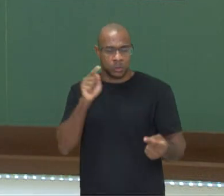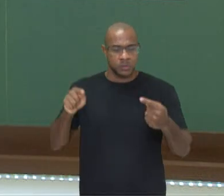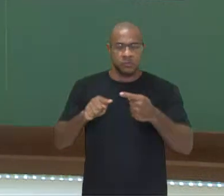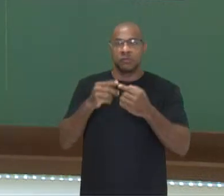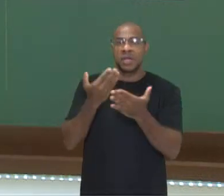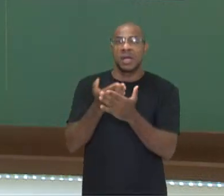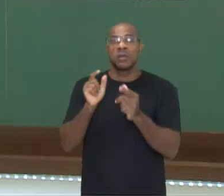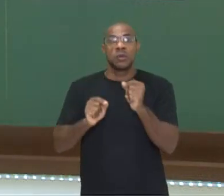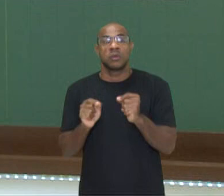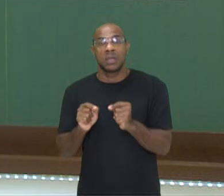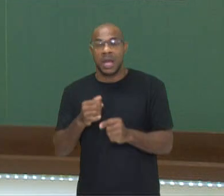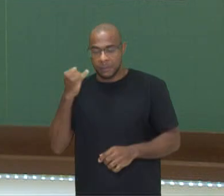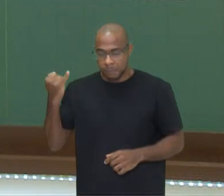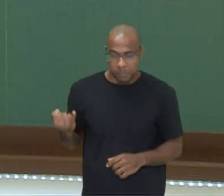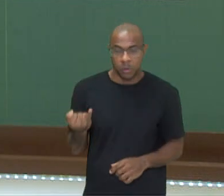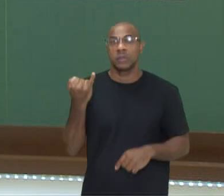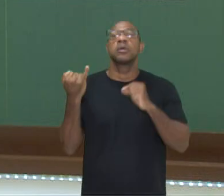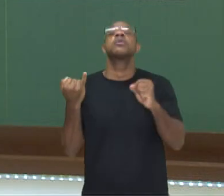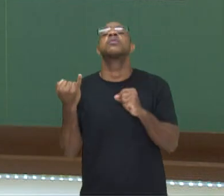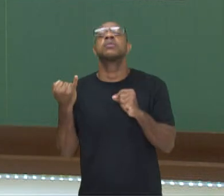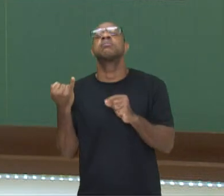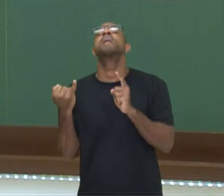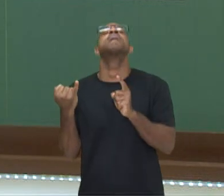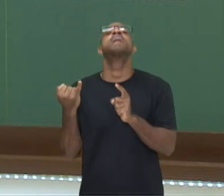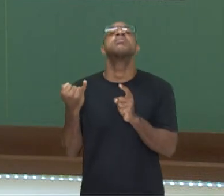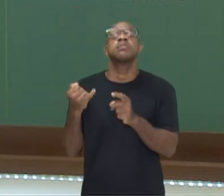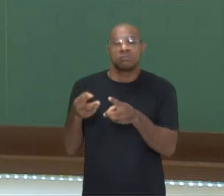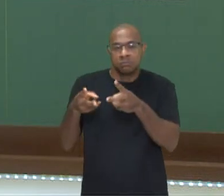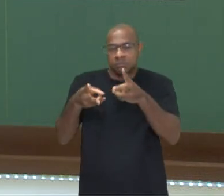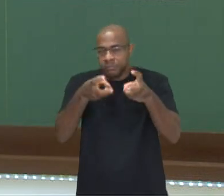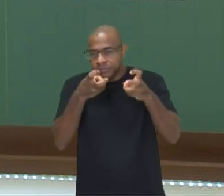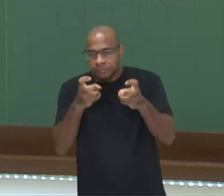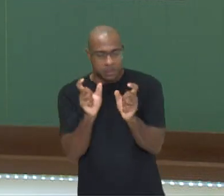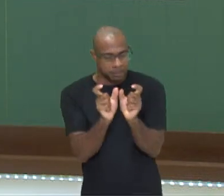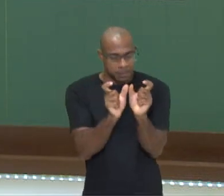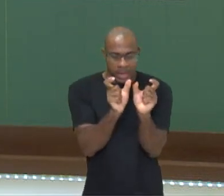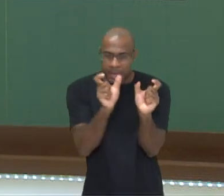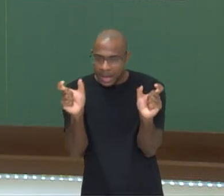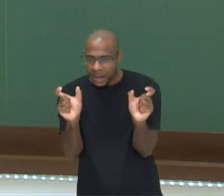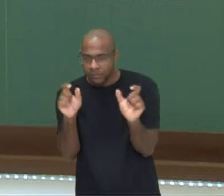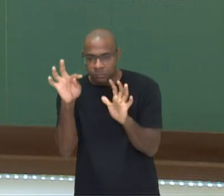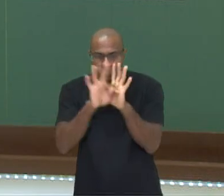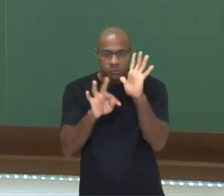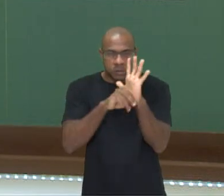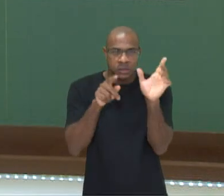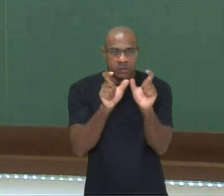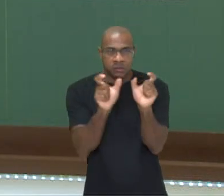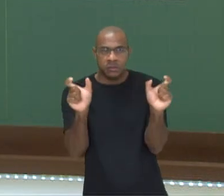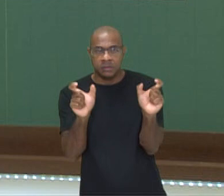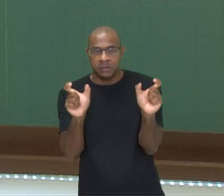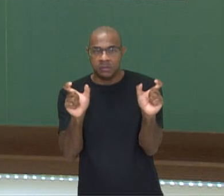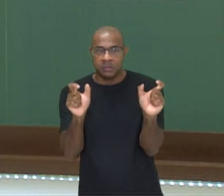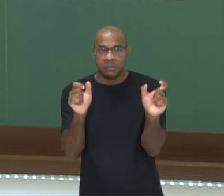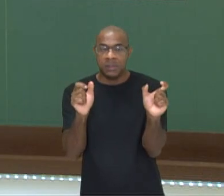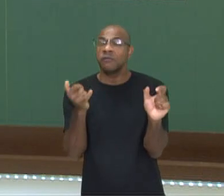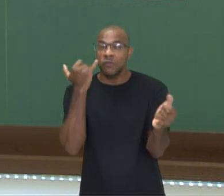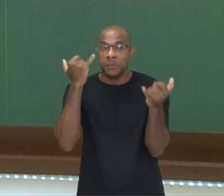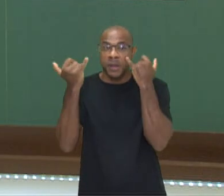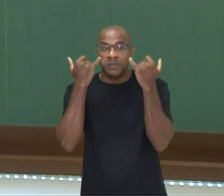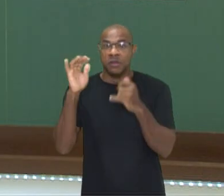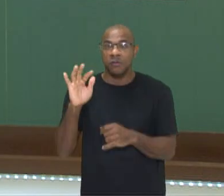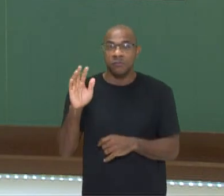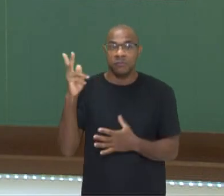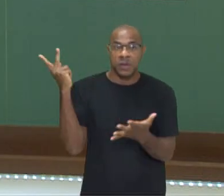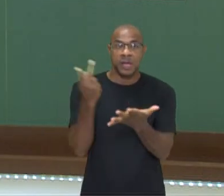aula, a importância de olhar palavra por palavra no texto? Esta é uma afirmação falsa.